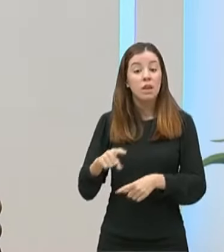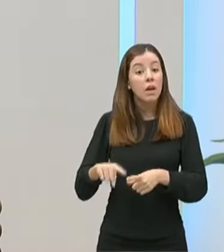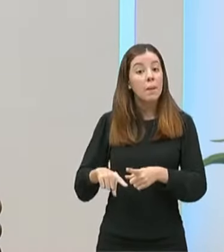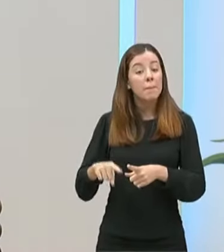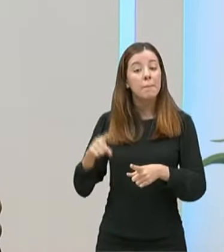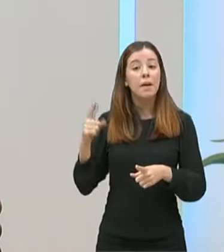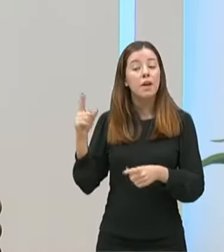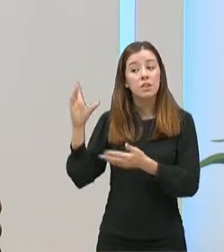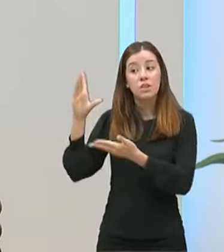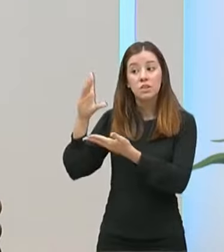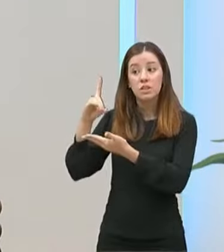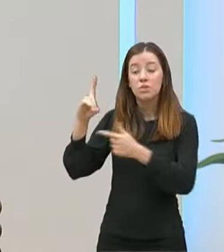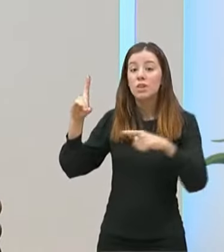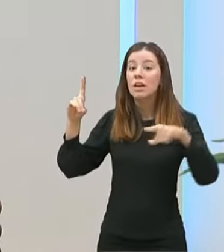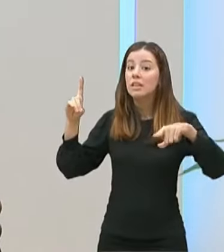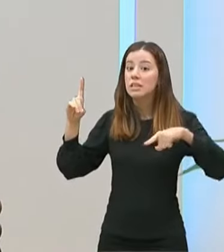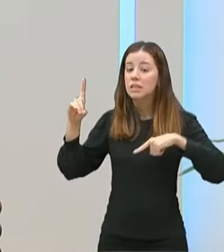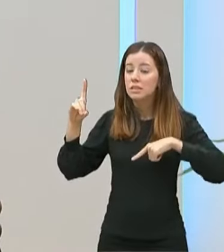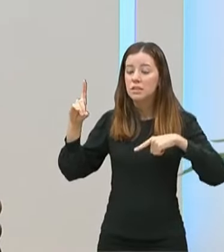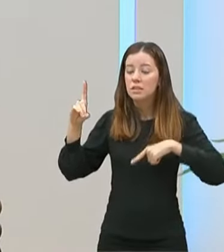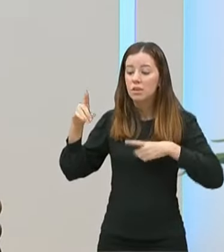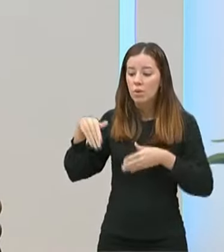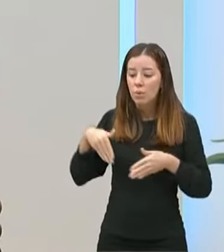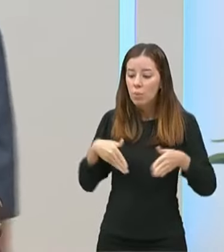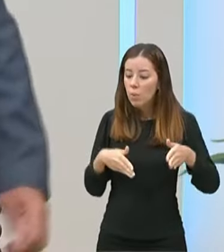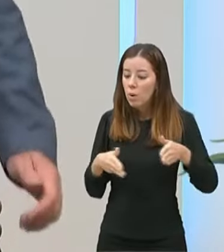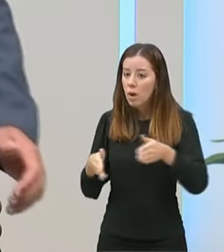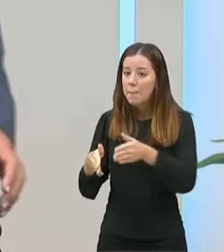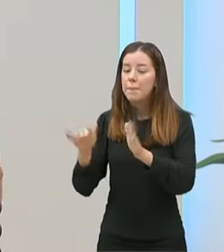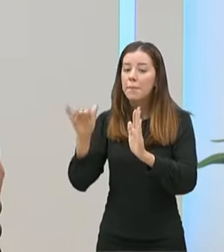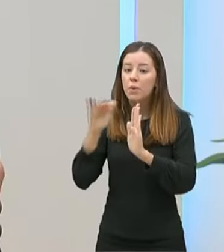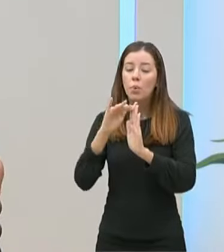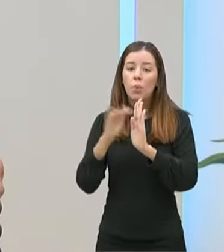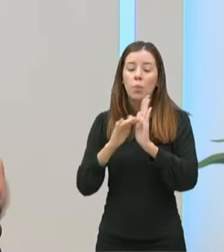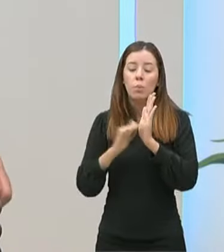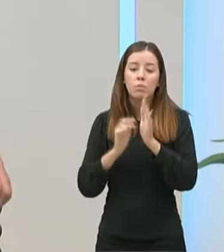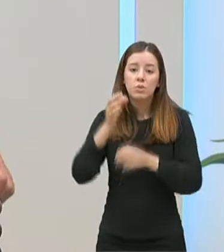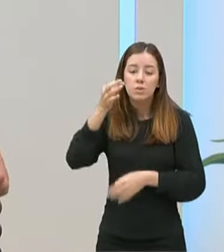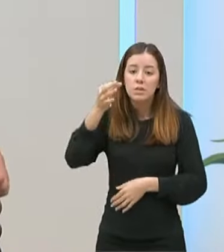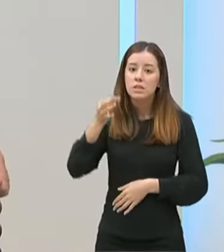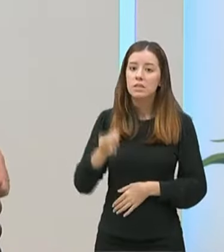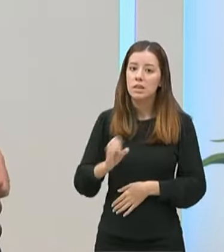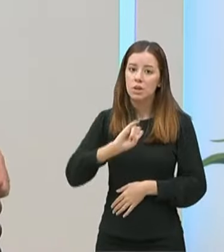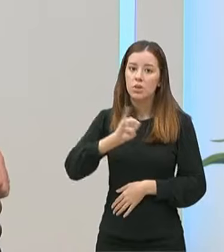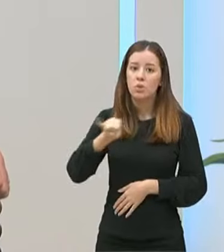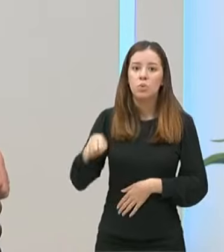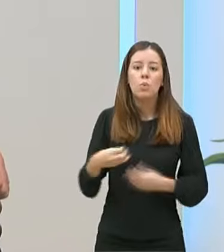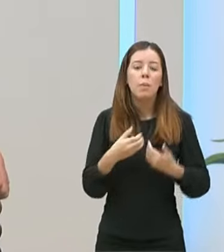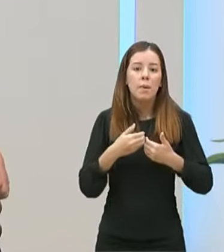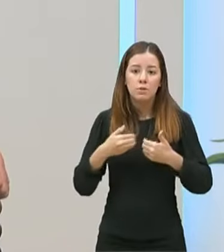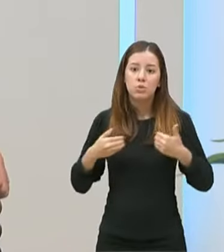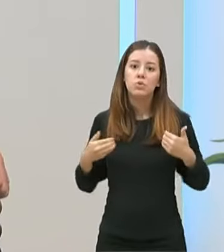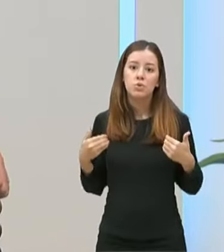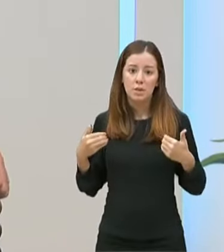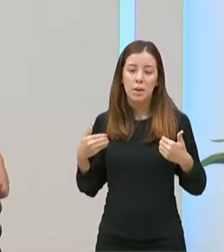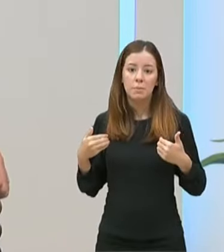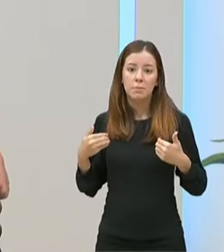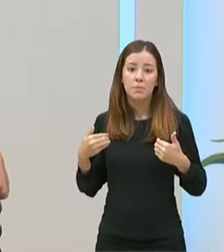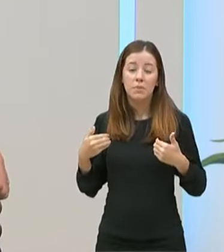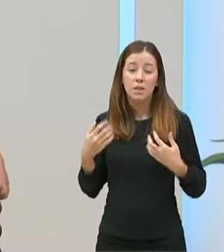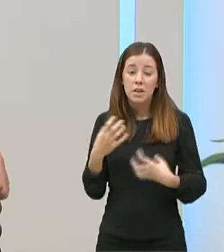havia traçado um caminho para José. E esse caminho sentiu José